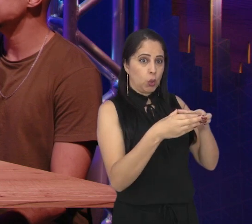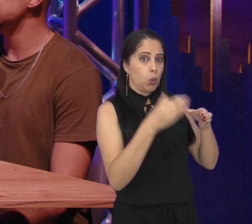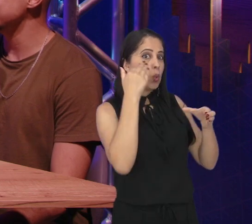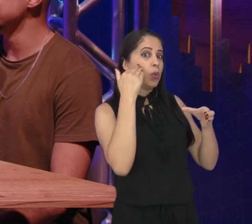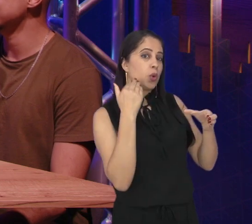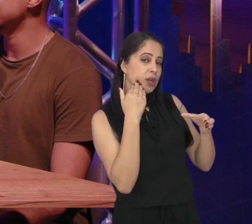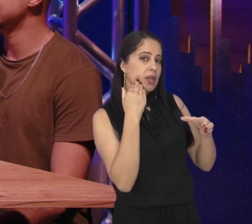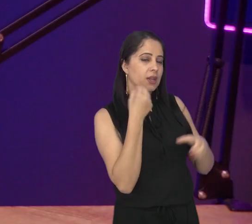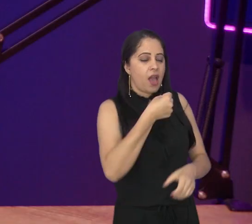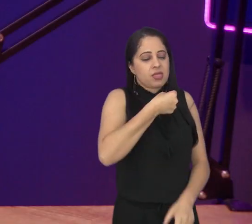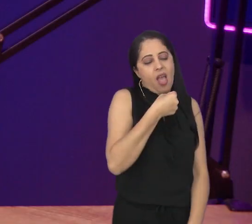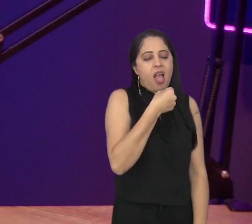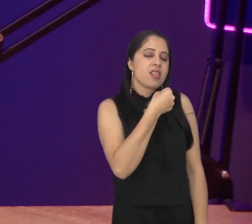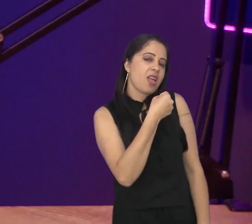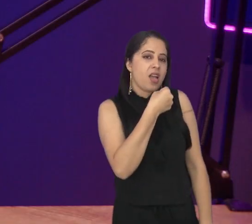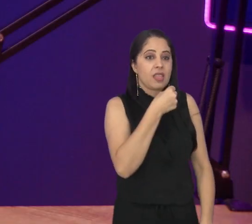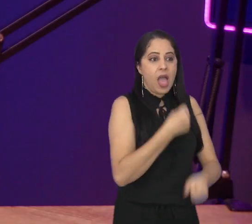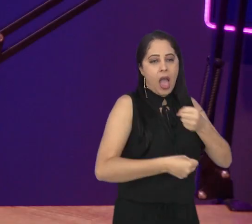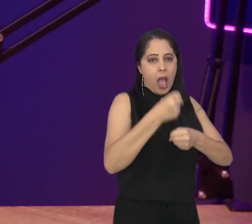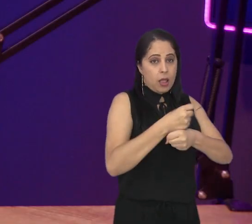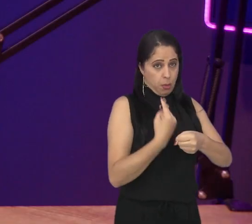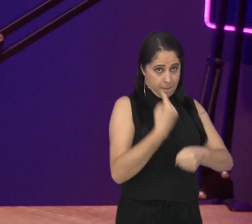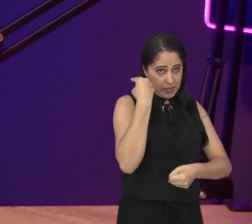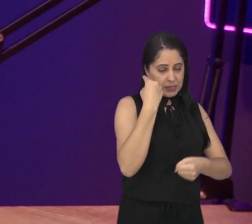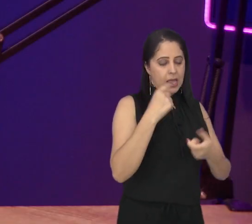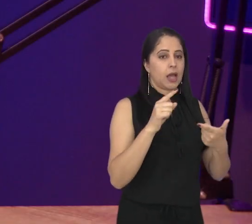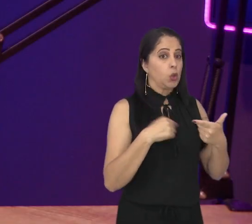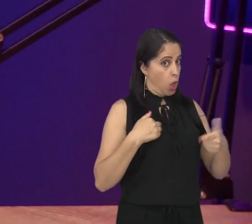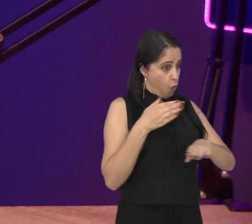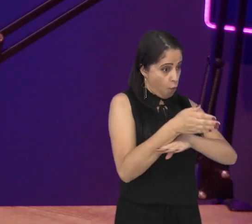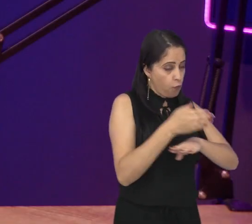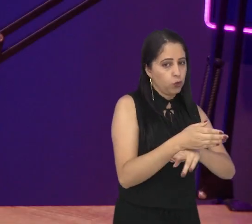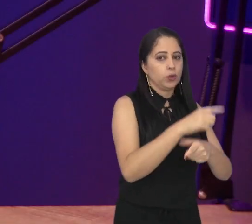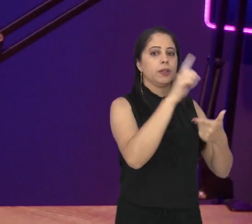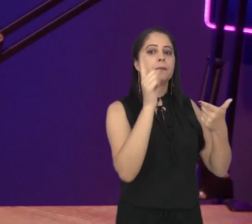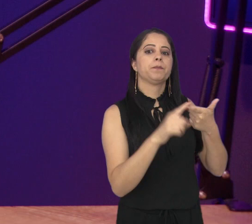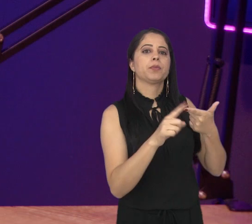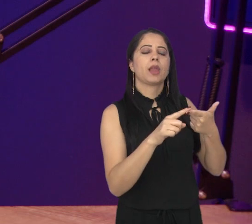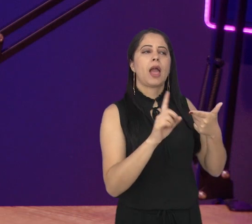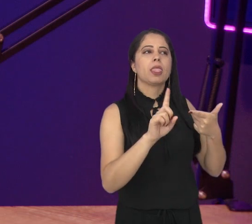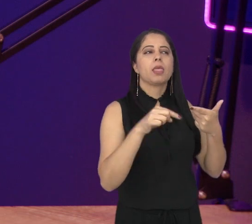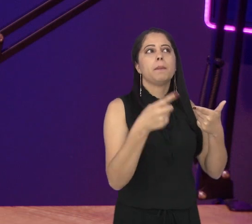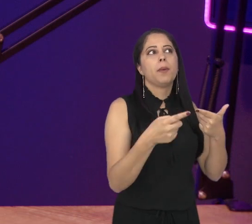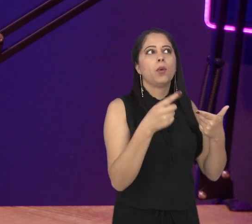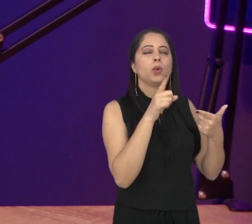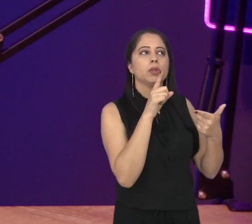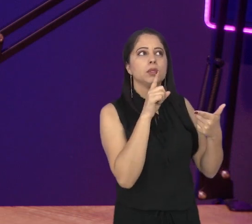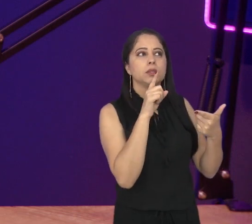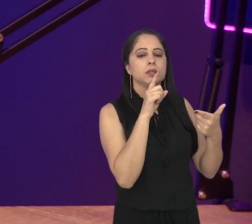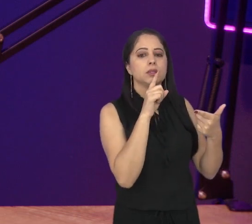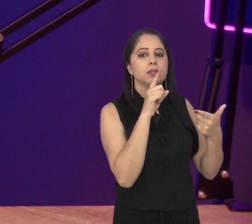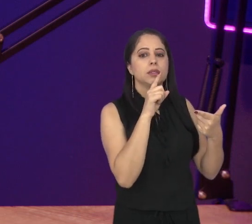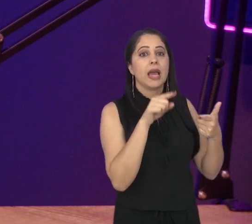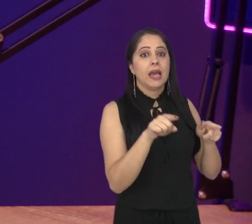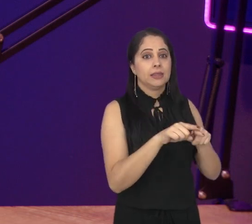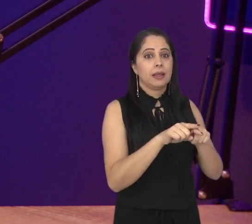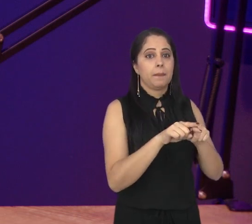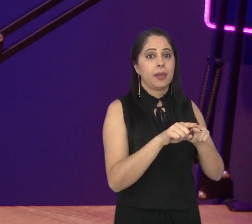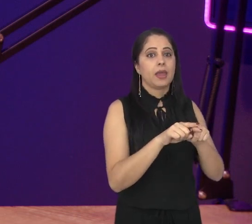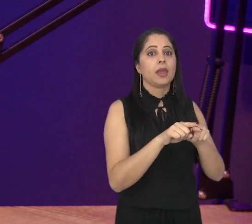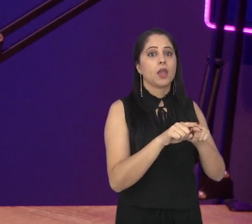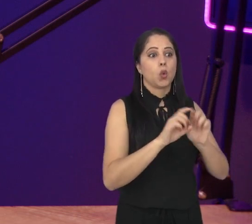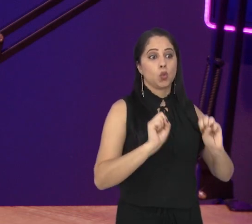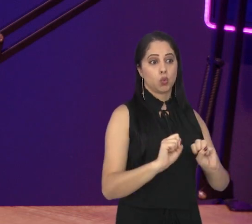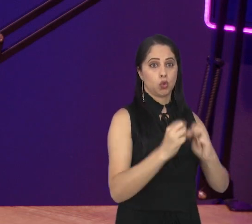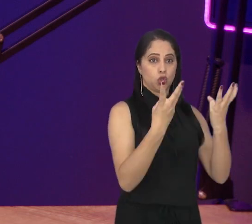do GOT7. Ele veio pra cá no final do ano passado. E antes, que eu acho que ainda tá recente também, teve o